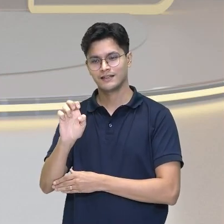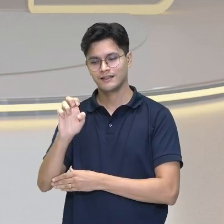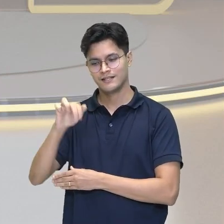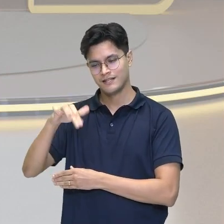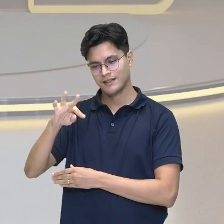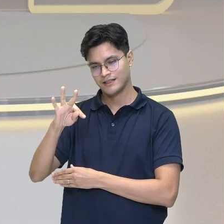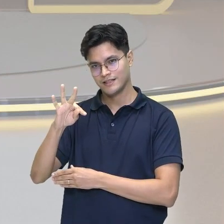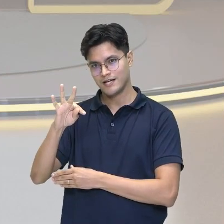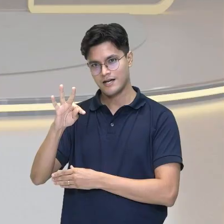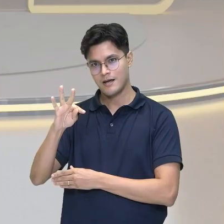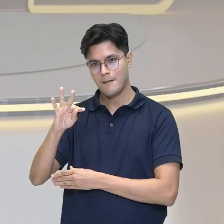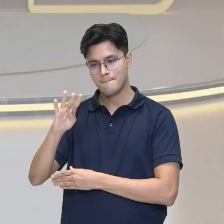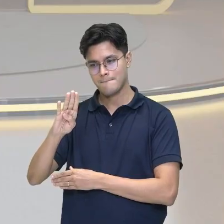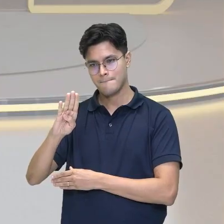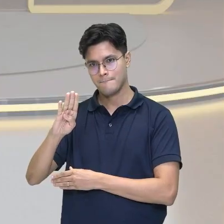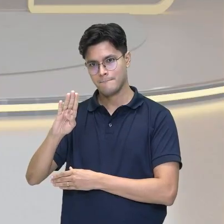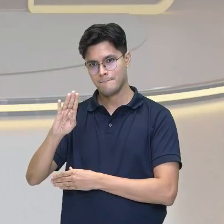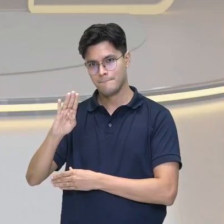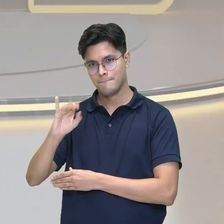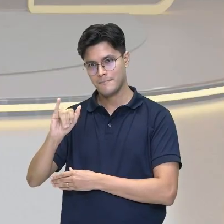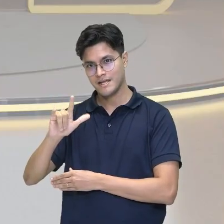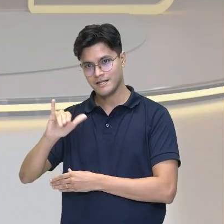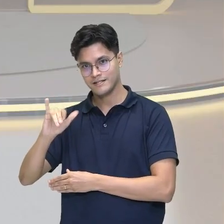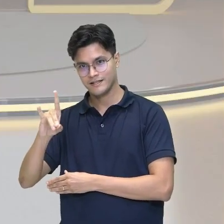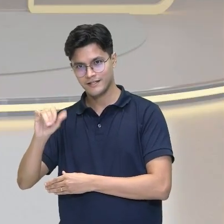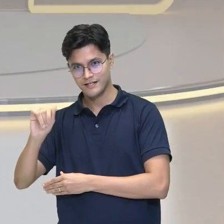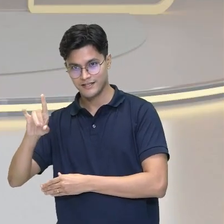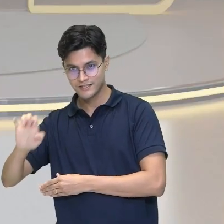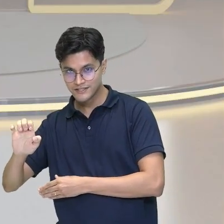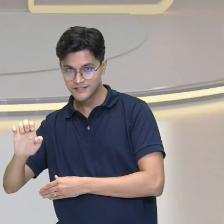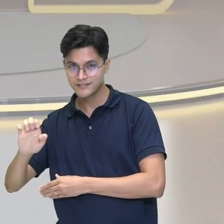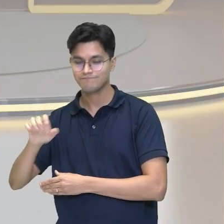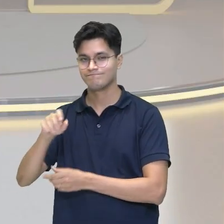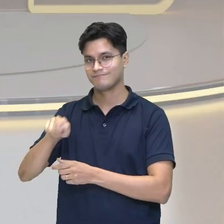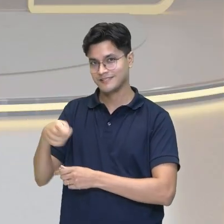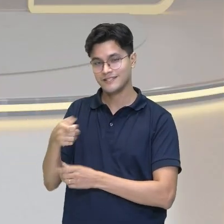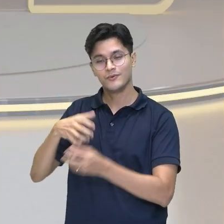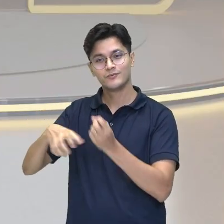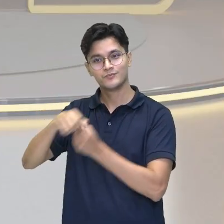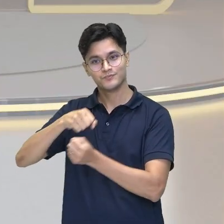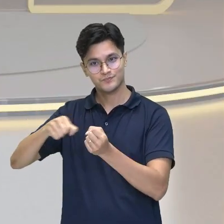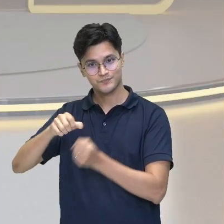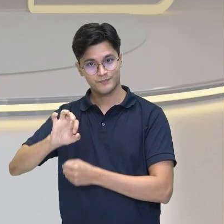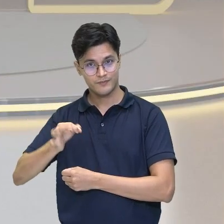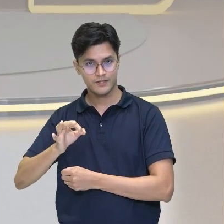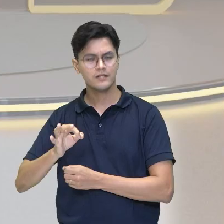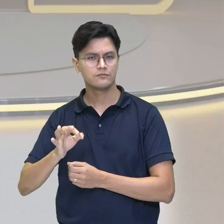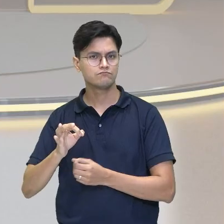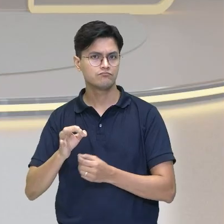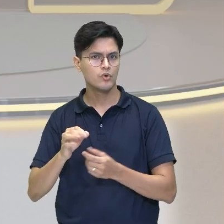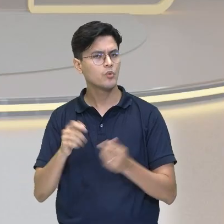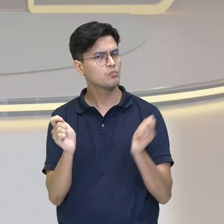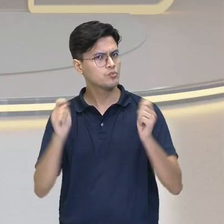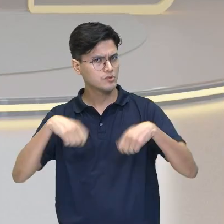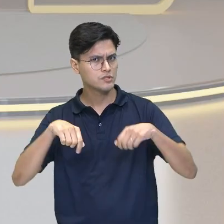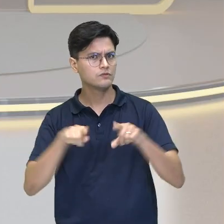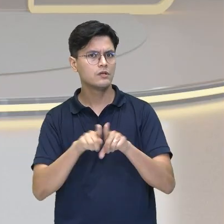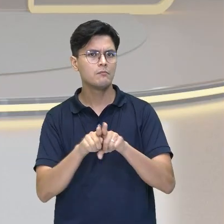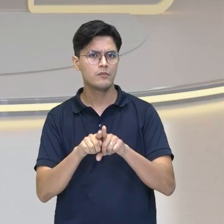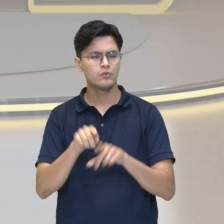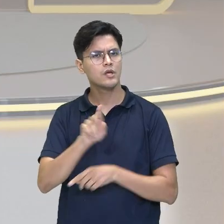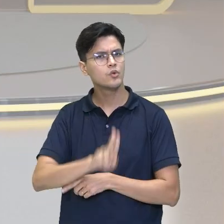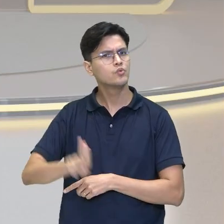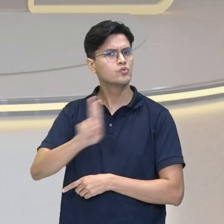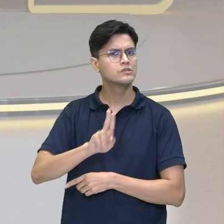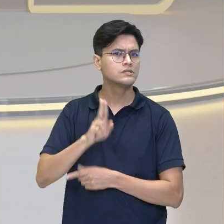mundo tem que estar envolvido aí nessa situação de sustentabilidade, senão a coisa não vai acontecer. E pode começar com pequenas ações, e